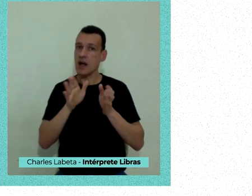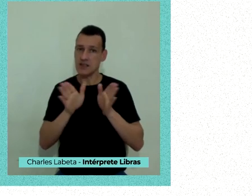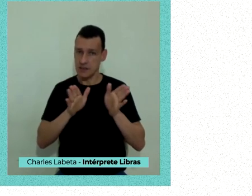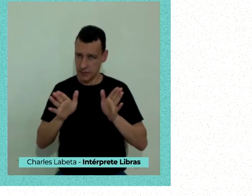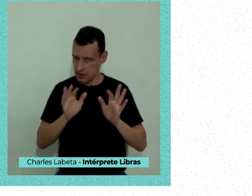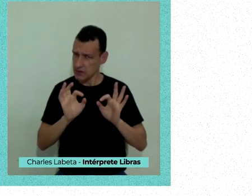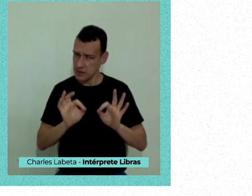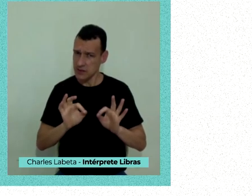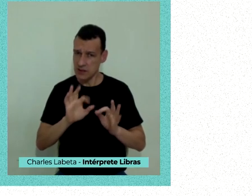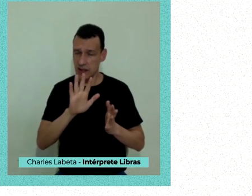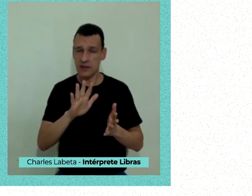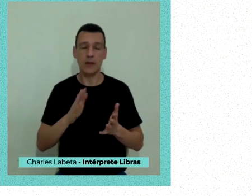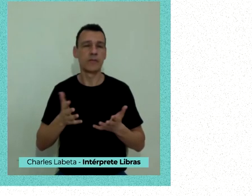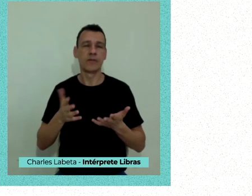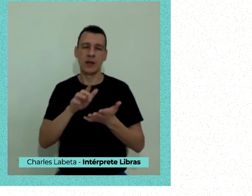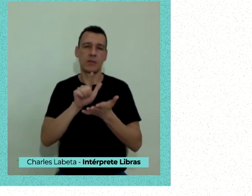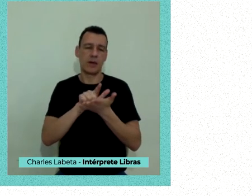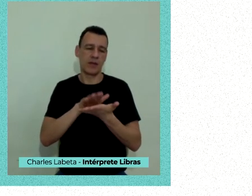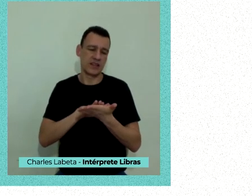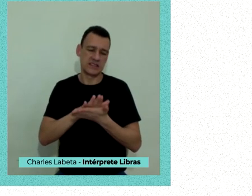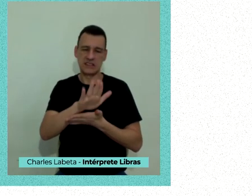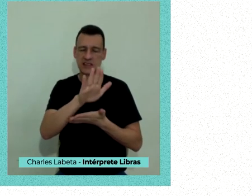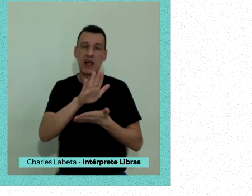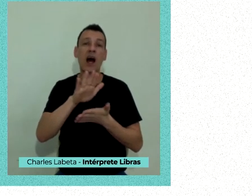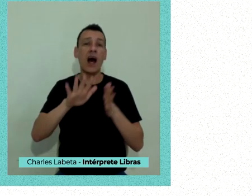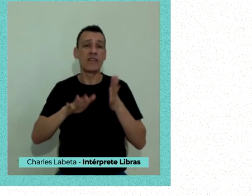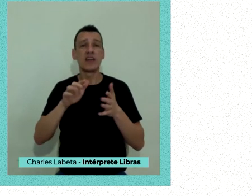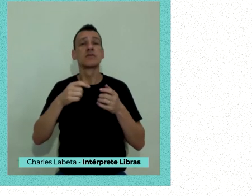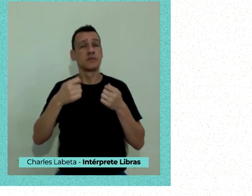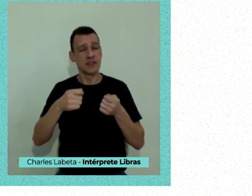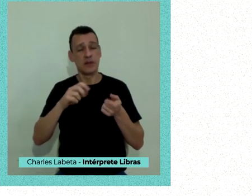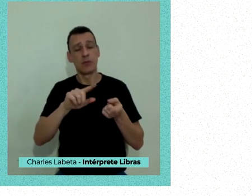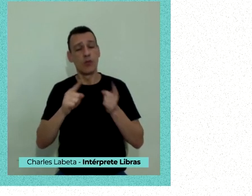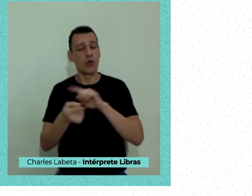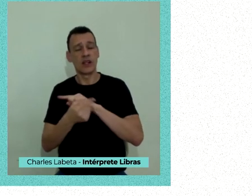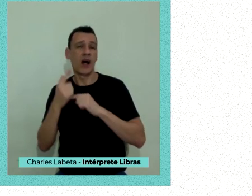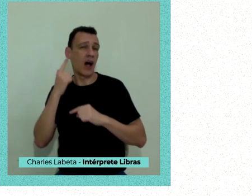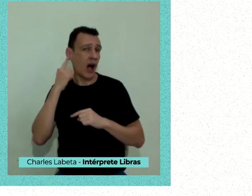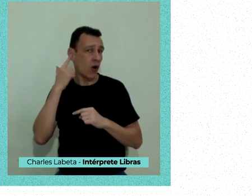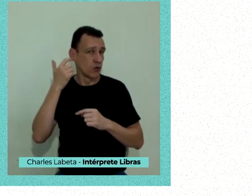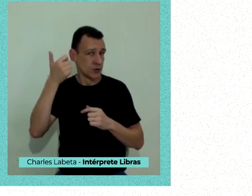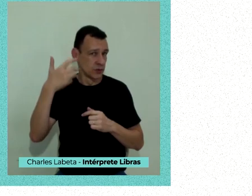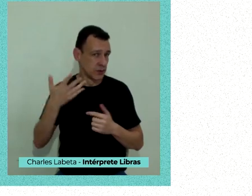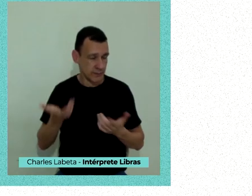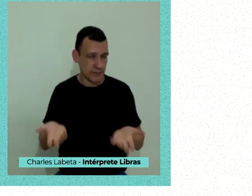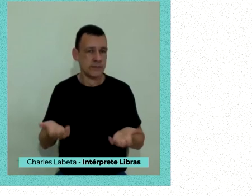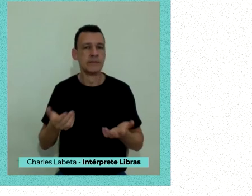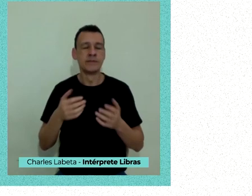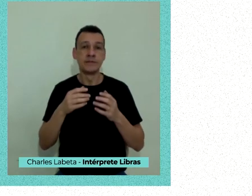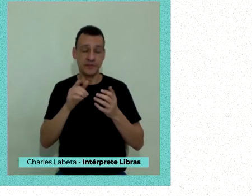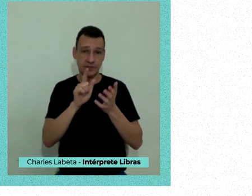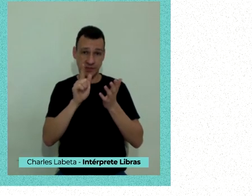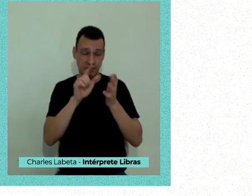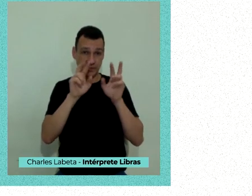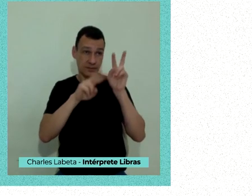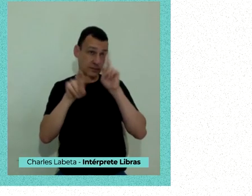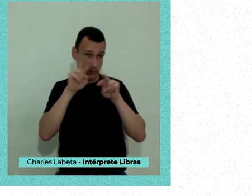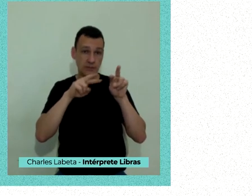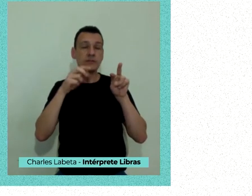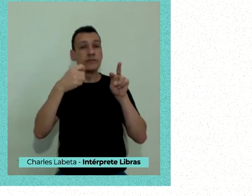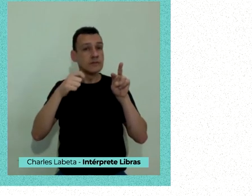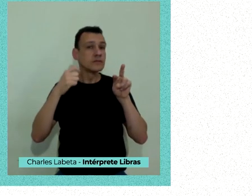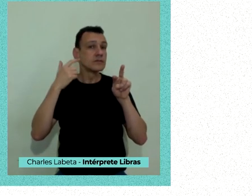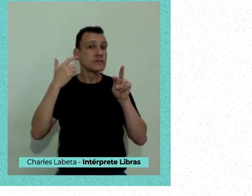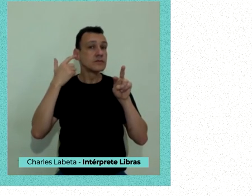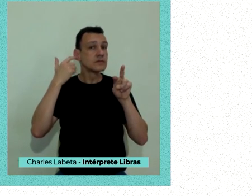O material impresso precisa ser transformado em áudio. O material visual precisa ser descrito,